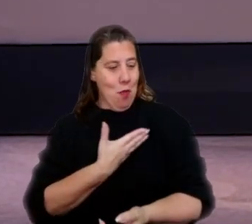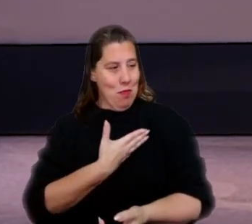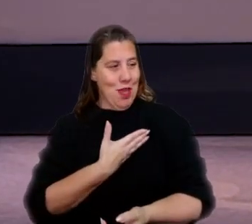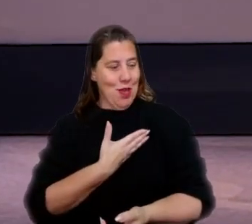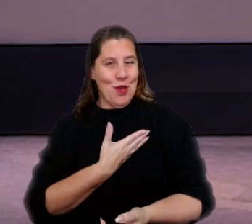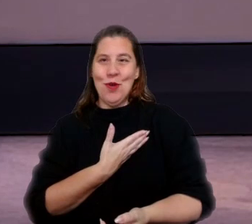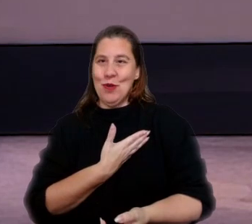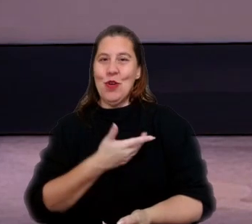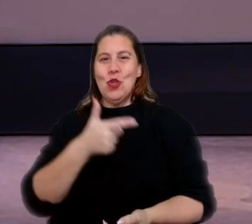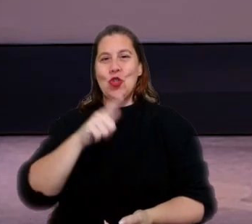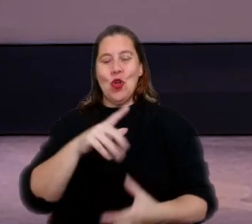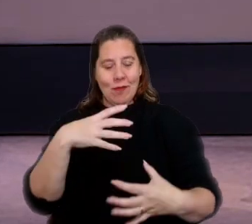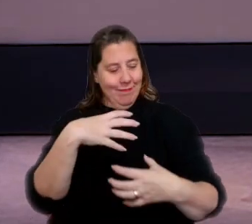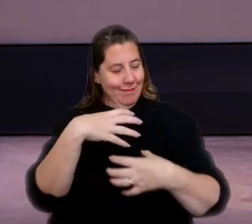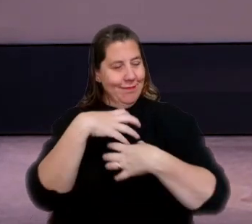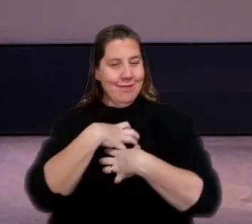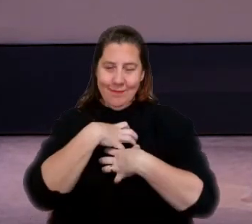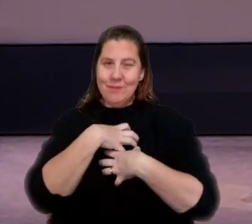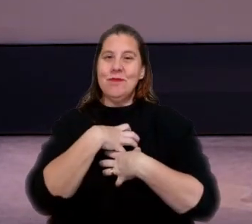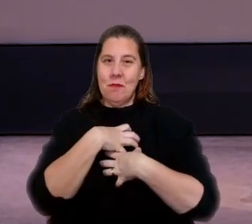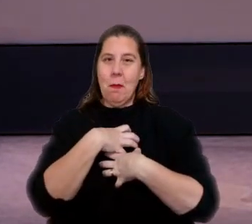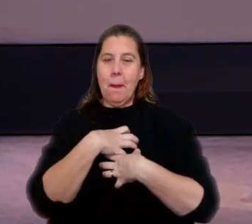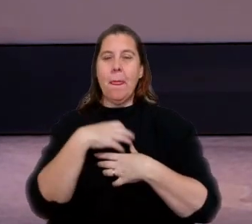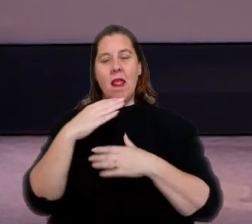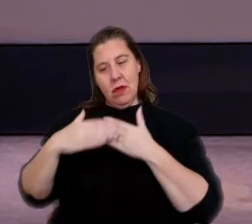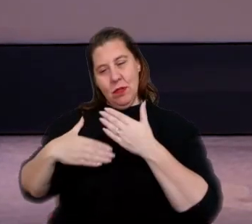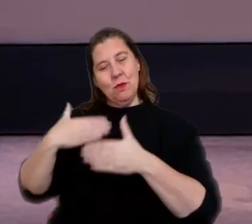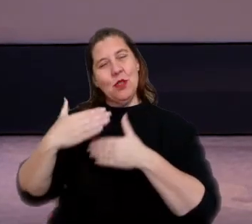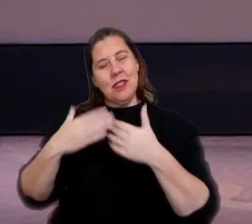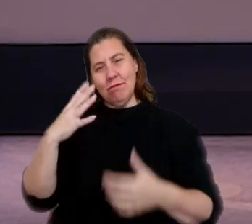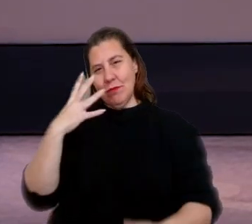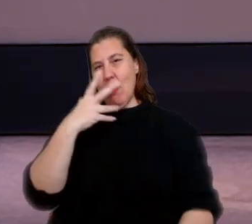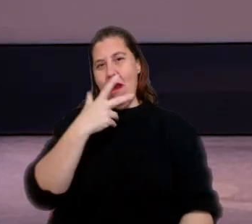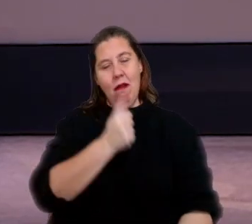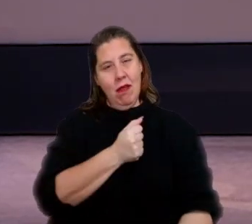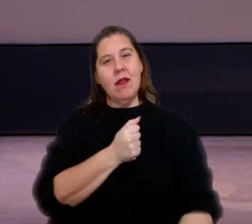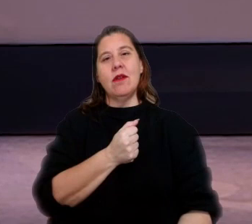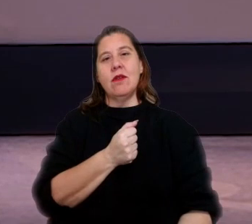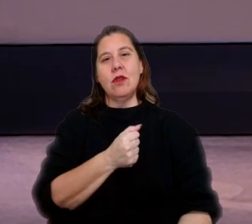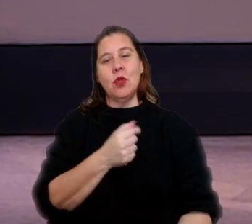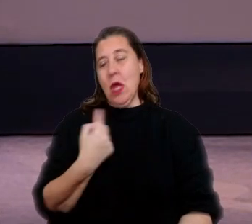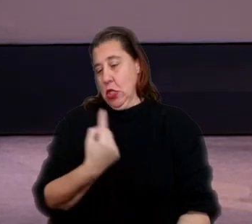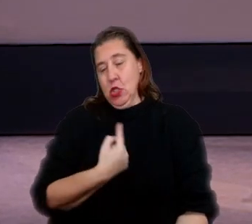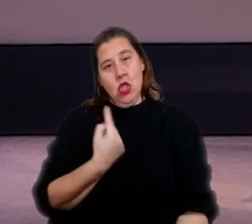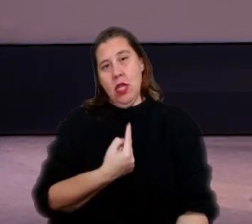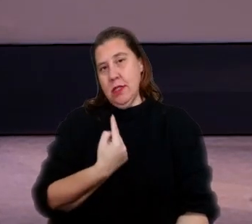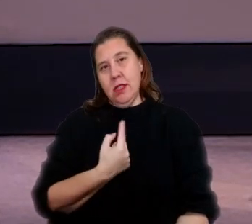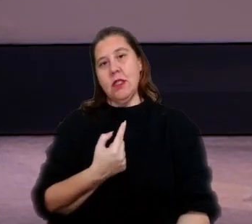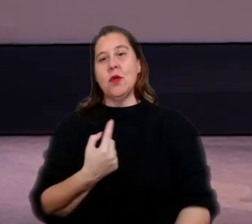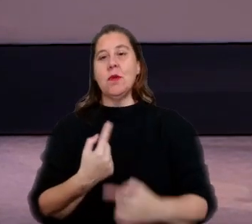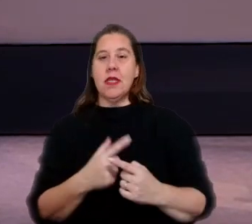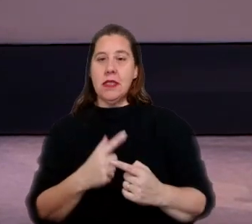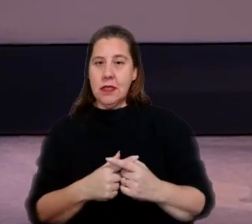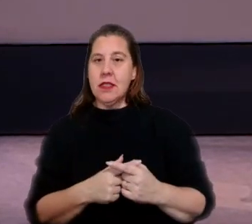o amigo já como o amigo dele, dentro dele, né? Então, ele faz esse processo muito bonito, não é